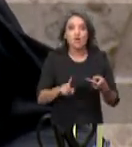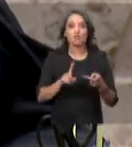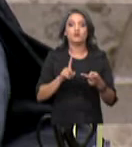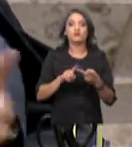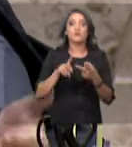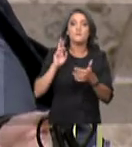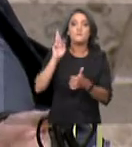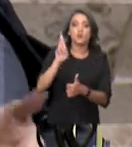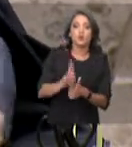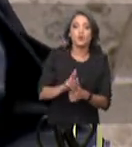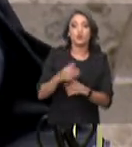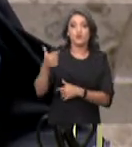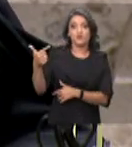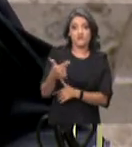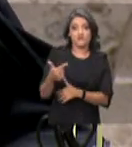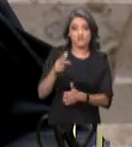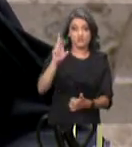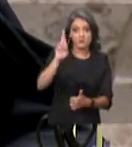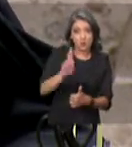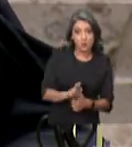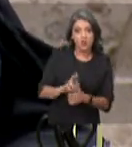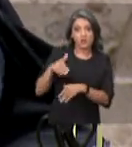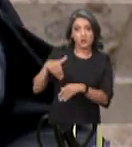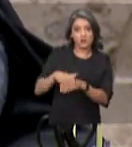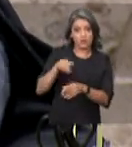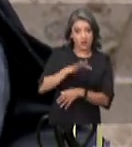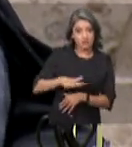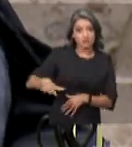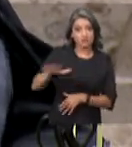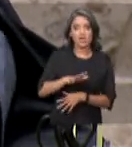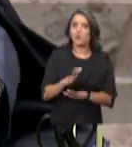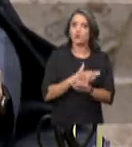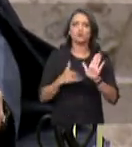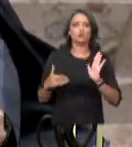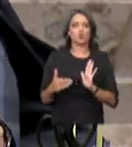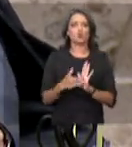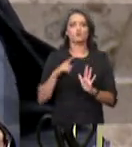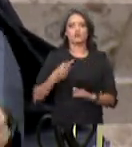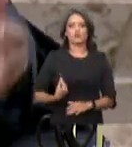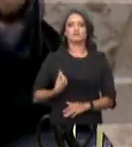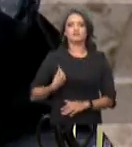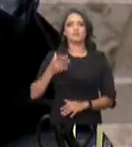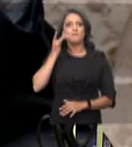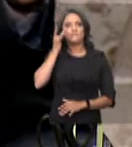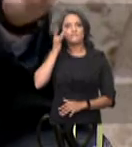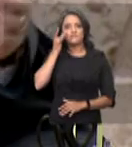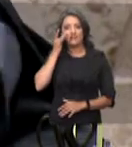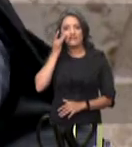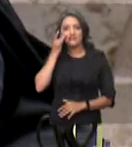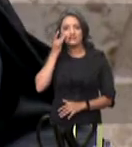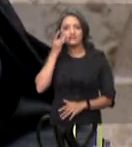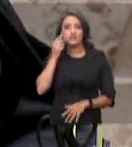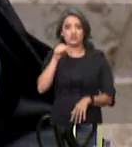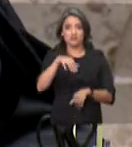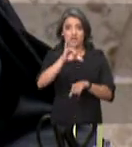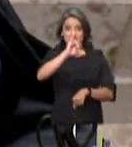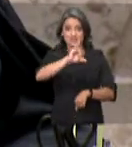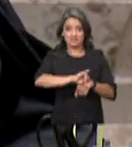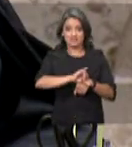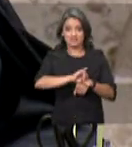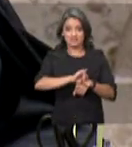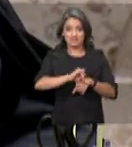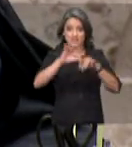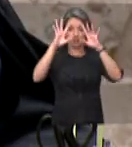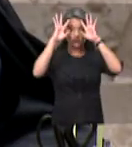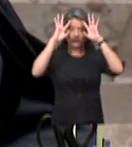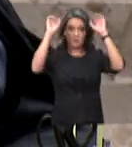procurador geral eleitoral e o vice procura do Geraldo eleitoral presentes na sede do Tribunal